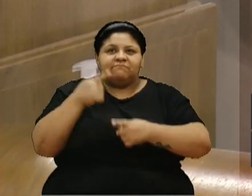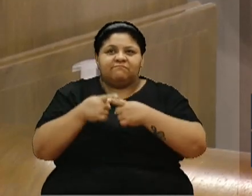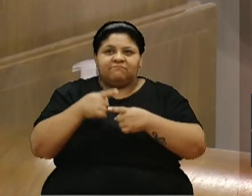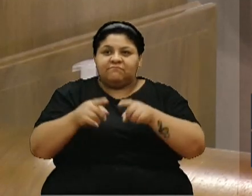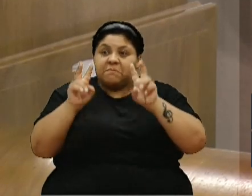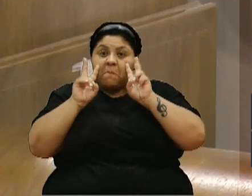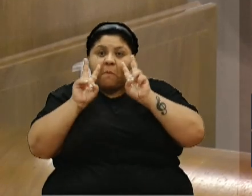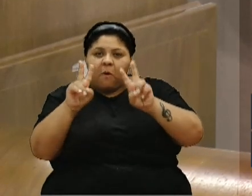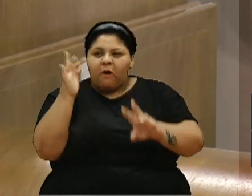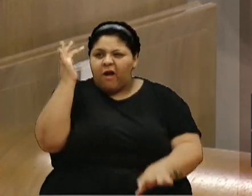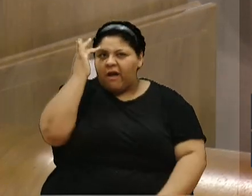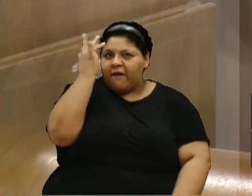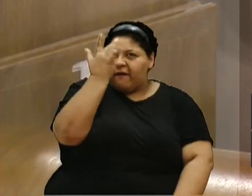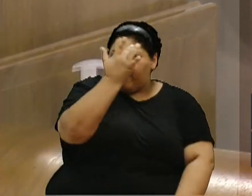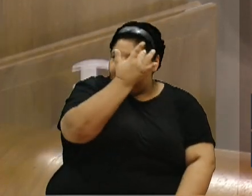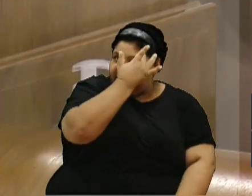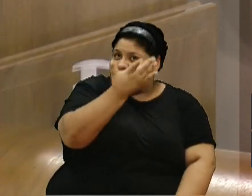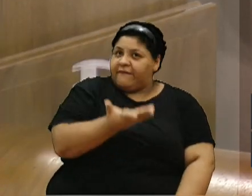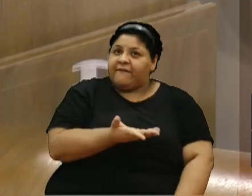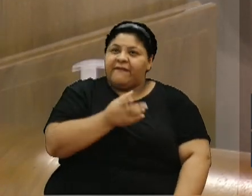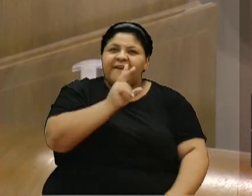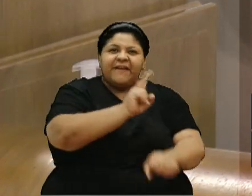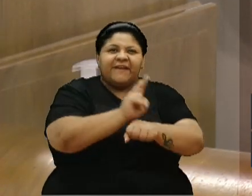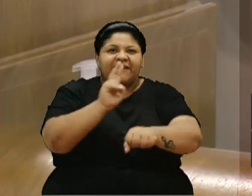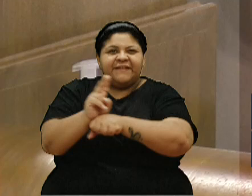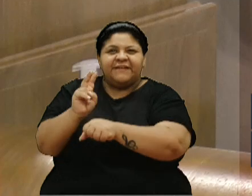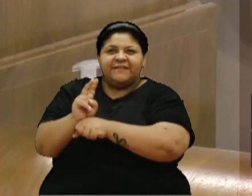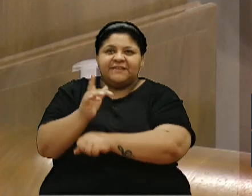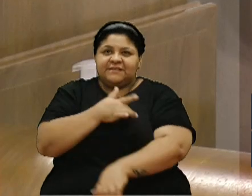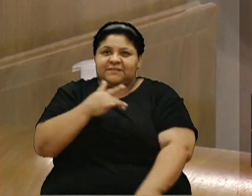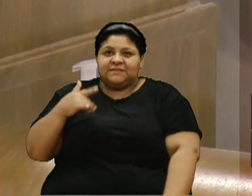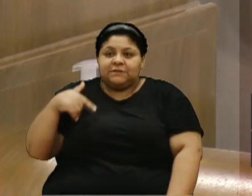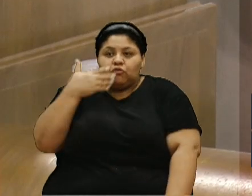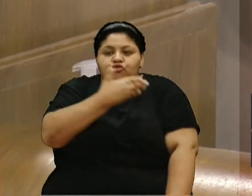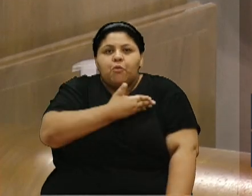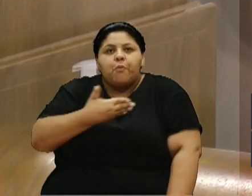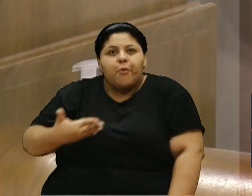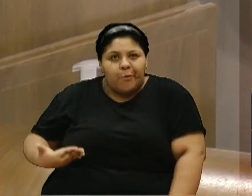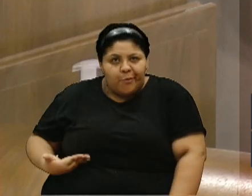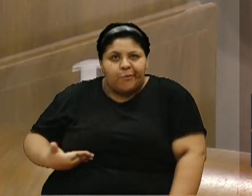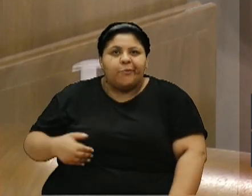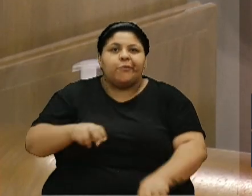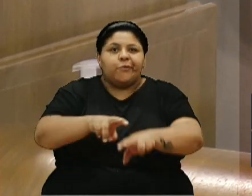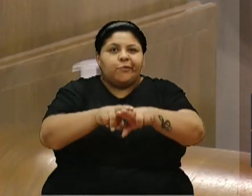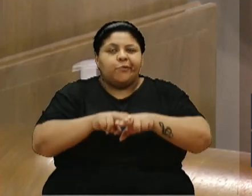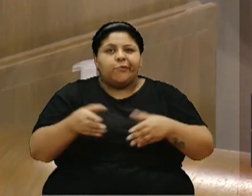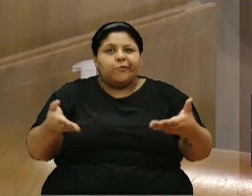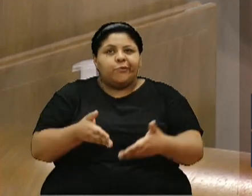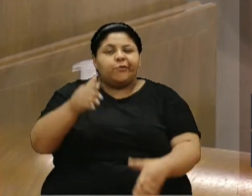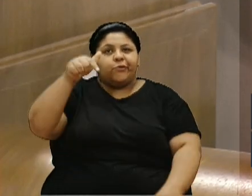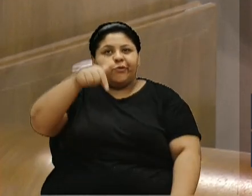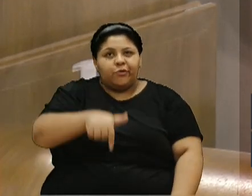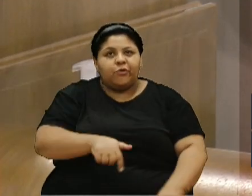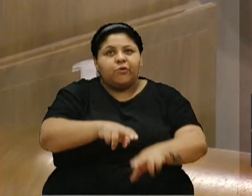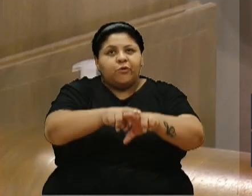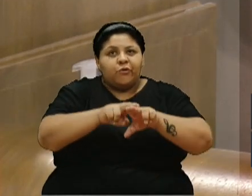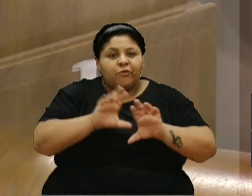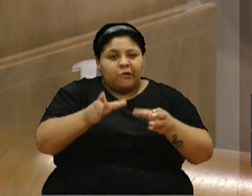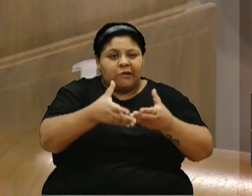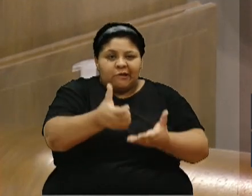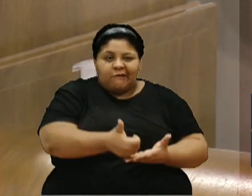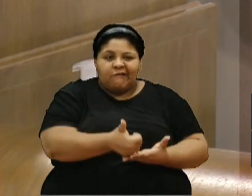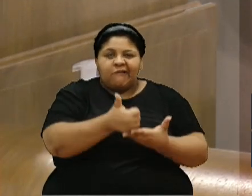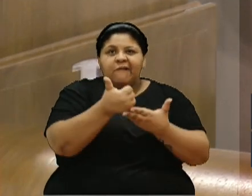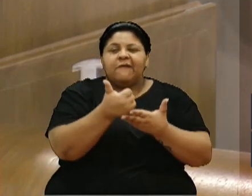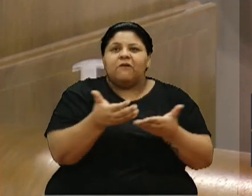olhar para a saúde mental é uma questão de cuidado e de saúde pública, e por isso que nós estamos aqui, por isso que a Frente Parlamentar